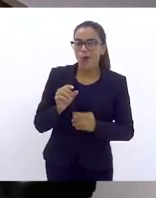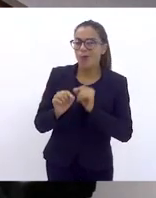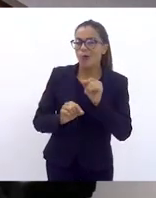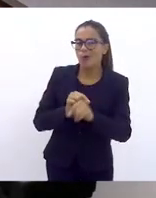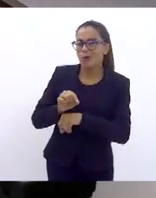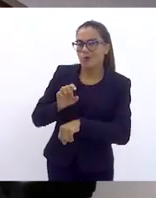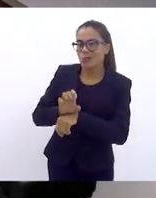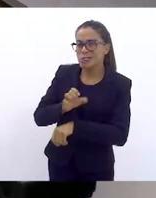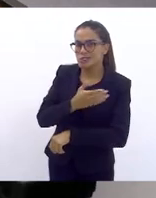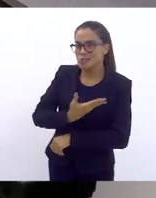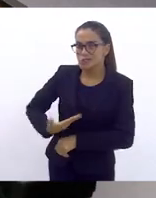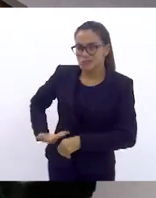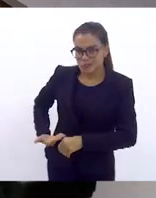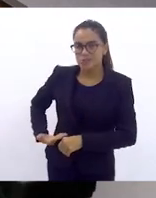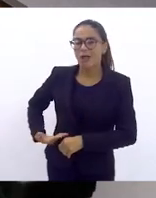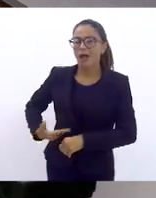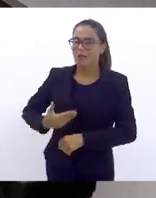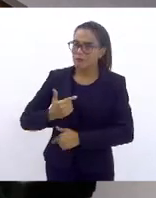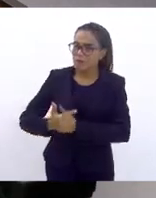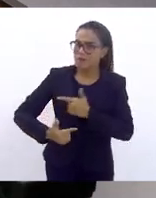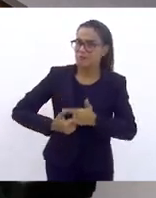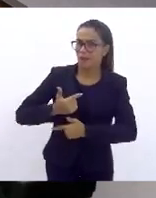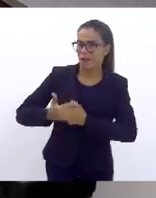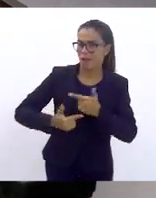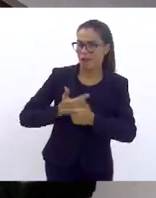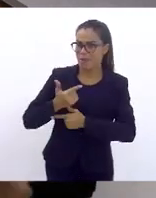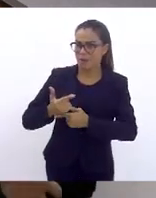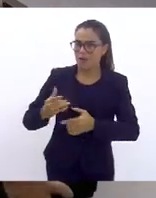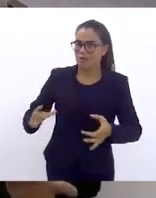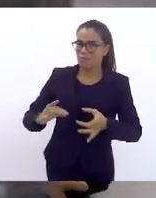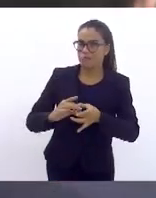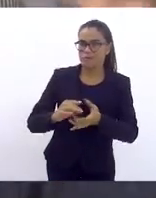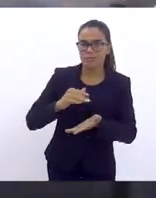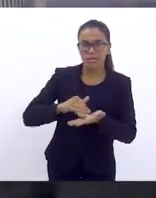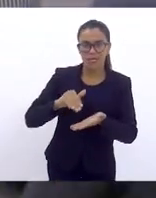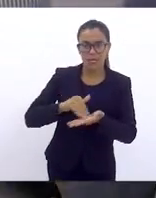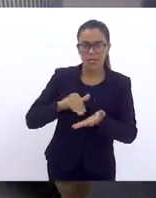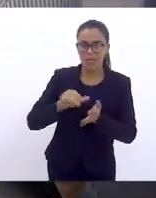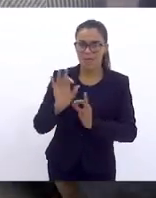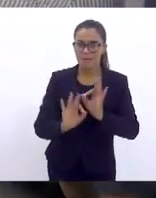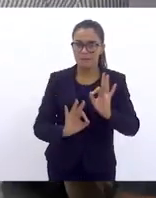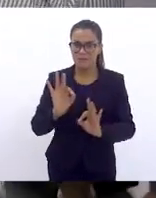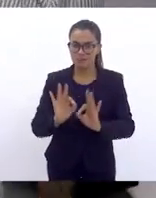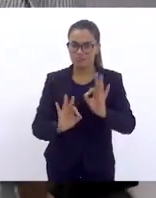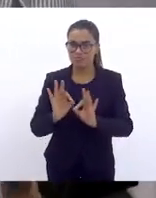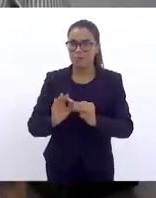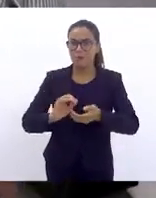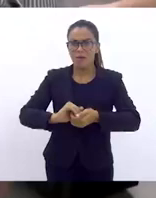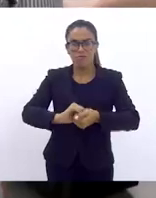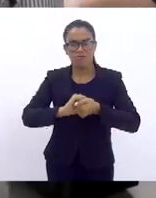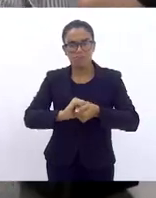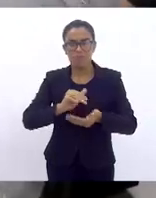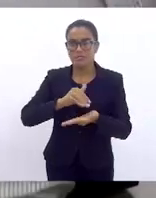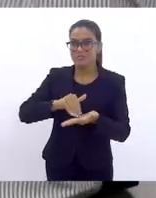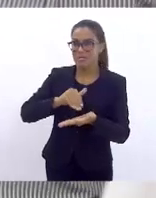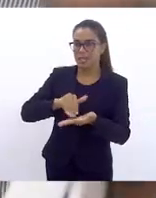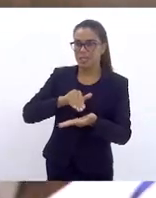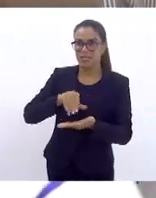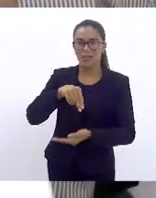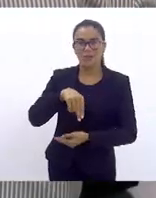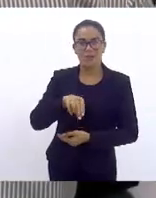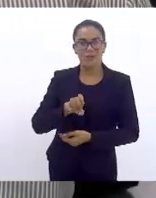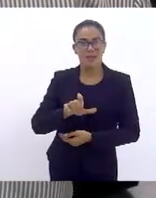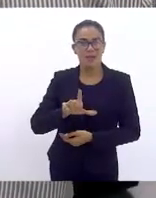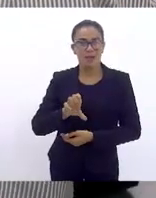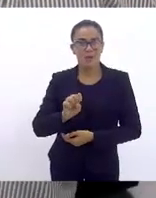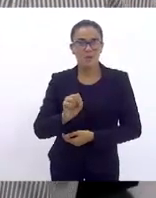vem vem fazendo através da secretaria de planejamento aproveito para saudar meu querido amigo de longa data secretário Nelson